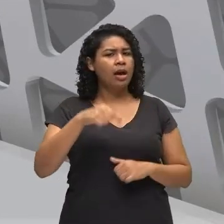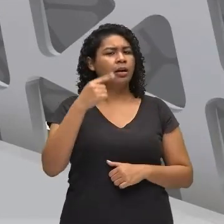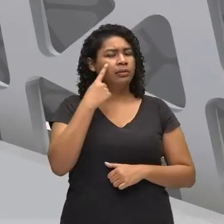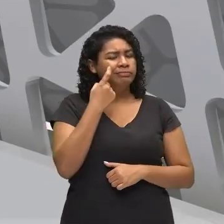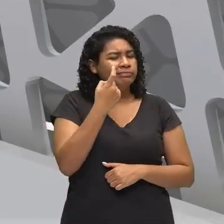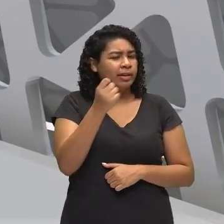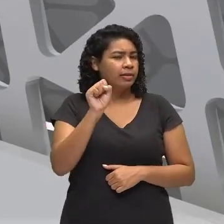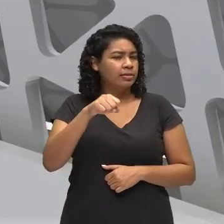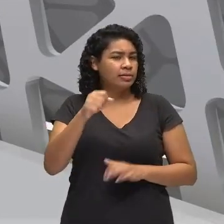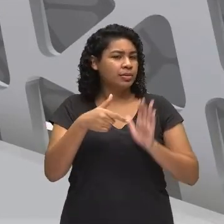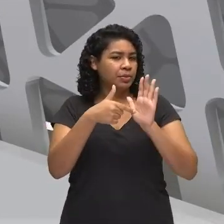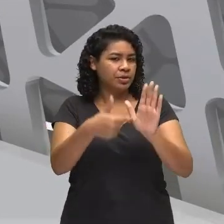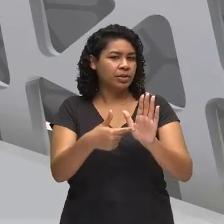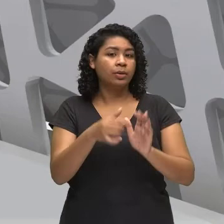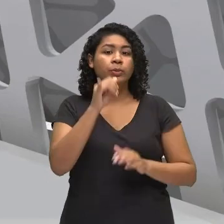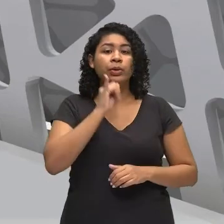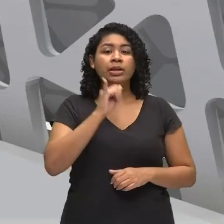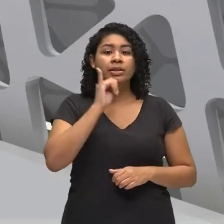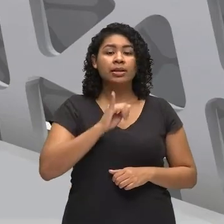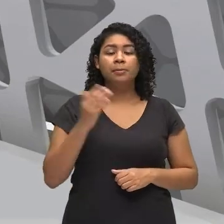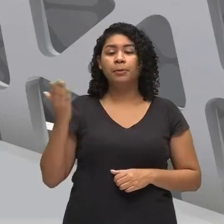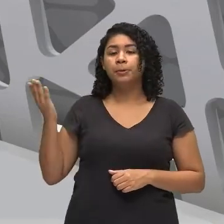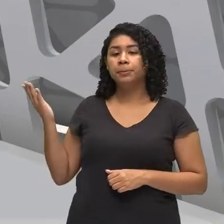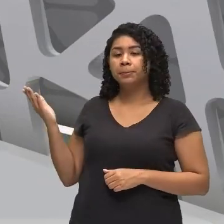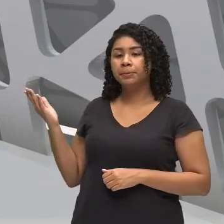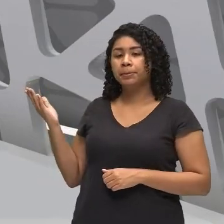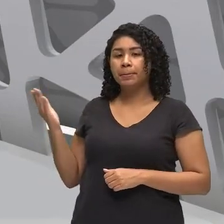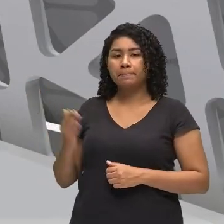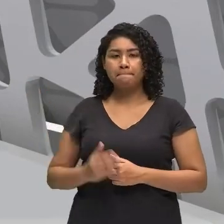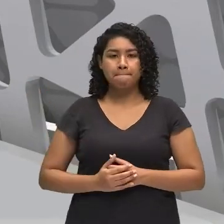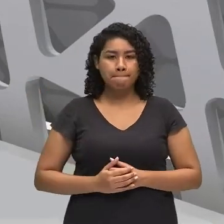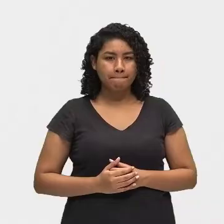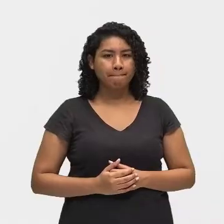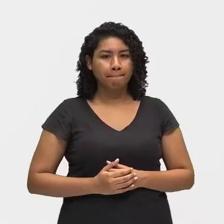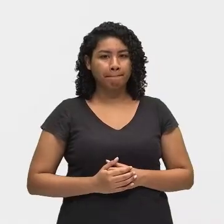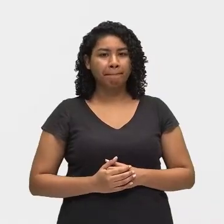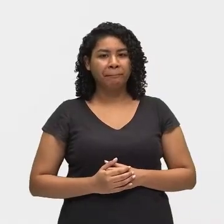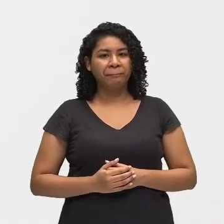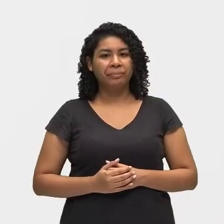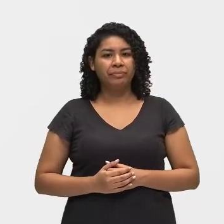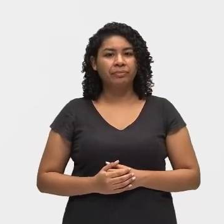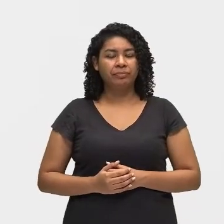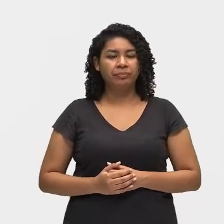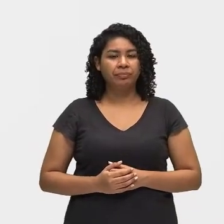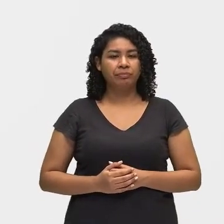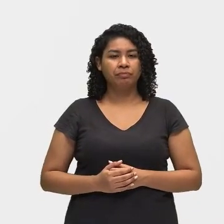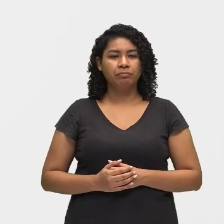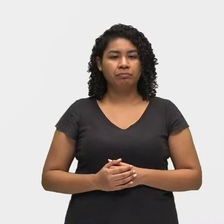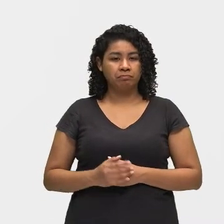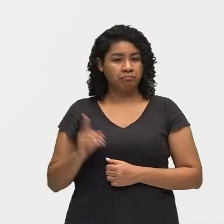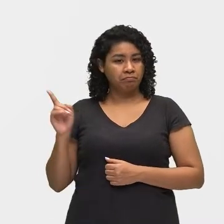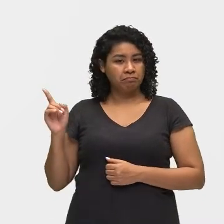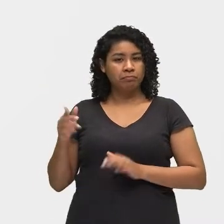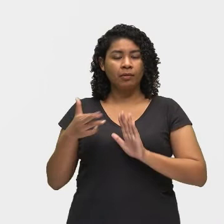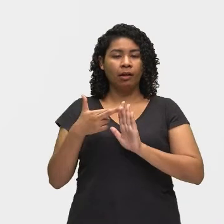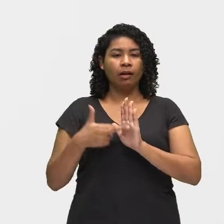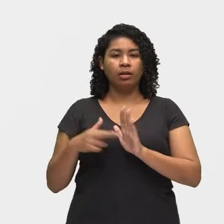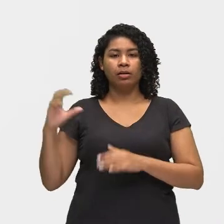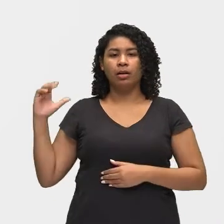nossa aula. Como, por exemplo, a instituição do sistema de capitães de aldeia, que vai começar a vigorar a partir